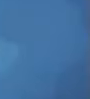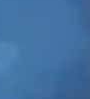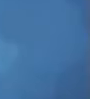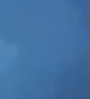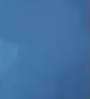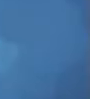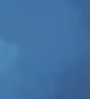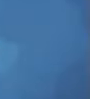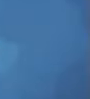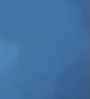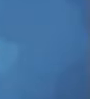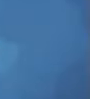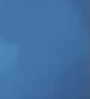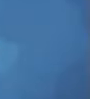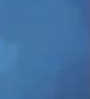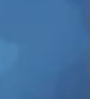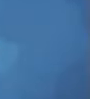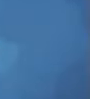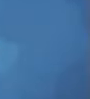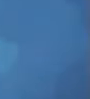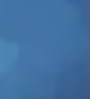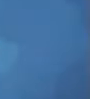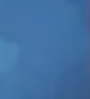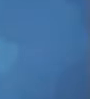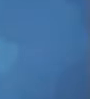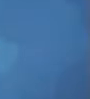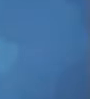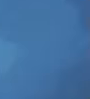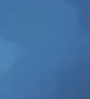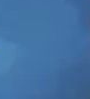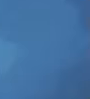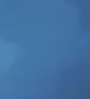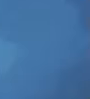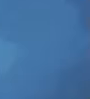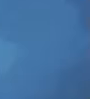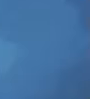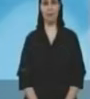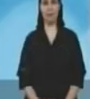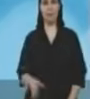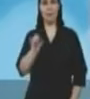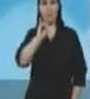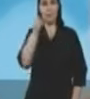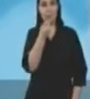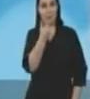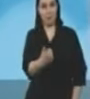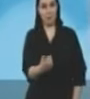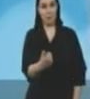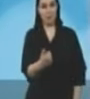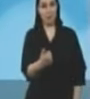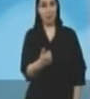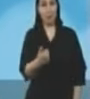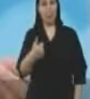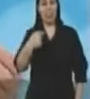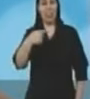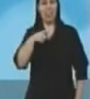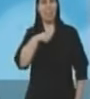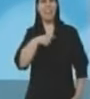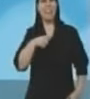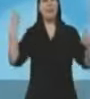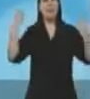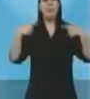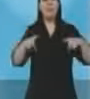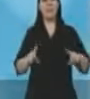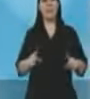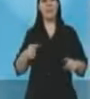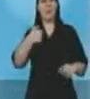Começa agora o programa eleitoral da coligação em defesa da vida e da família. Olá, gente. Maravilha? Temos um novo